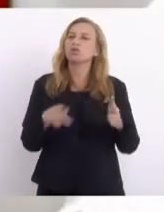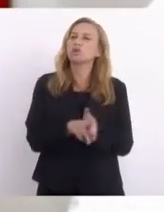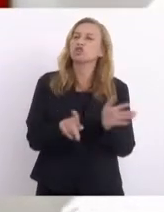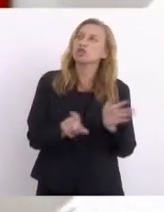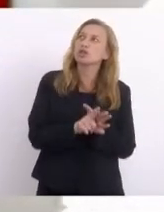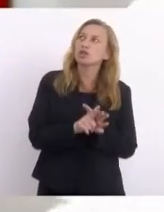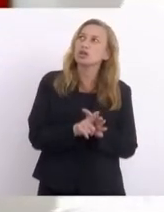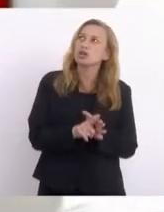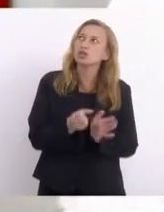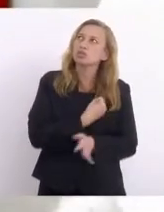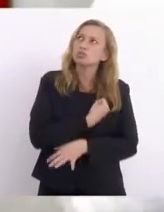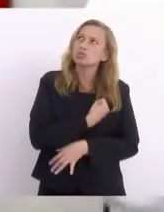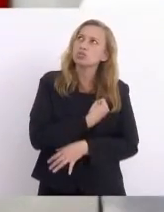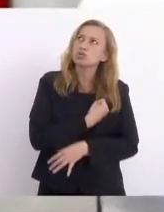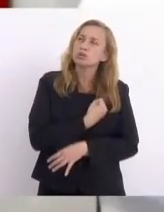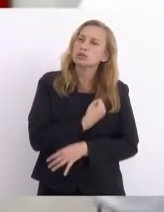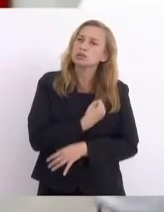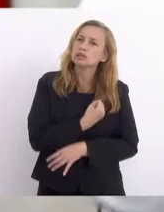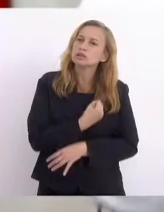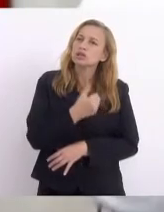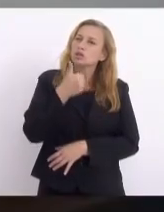lei número